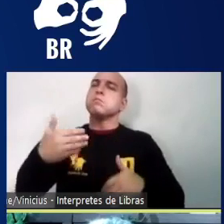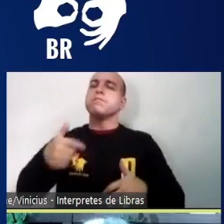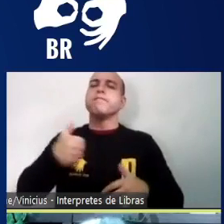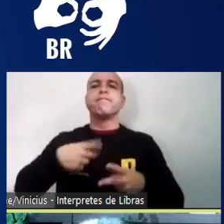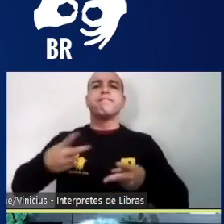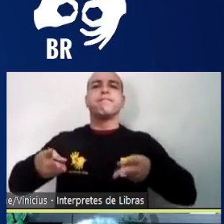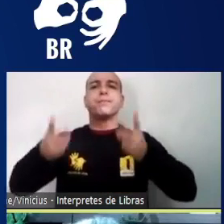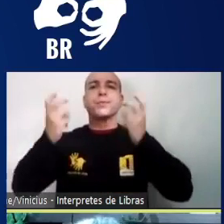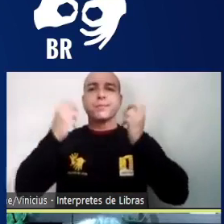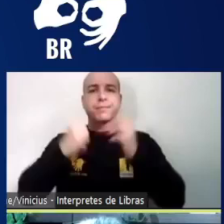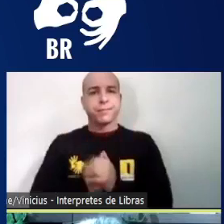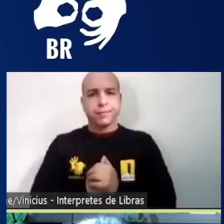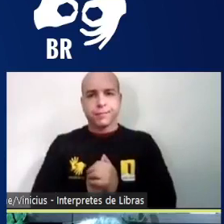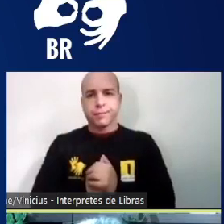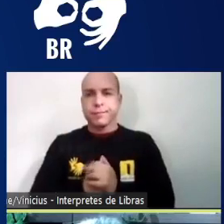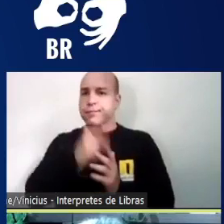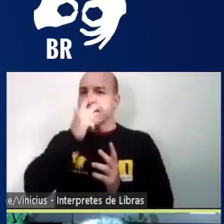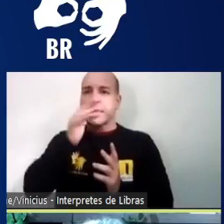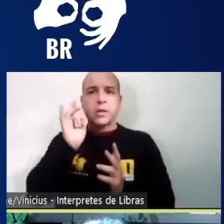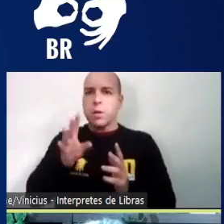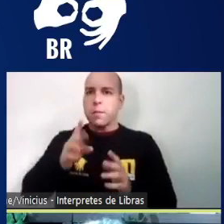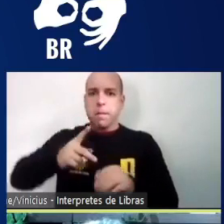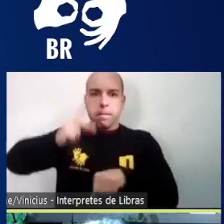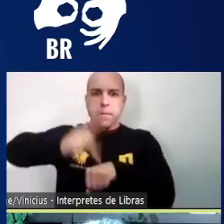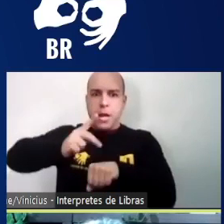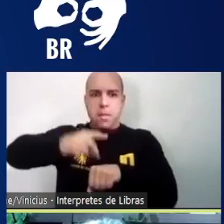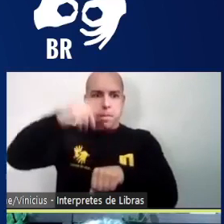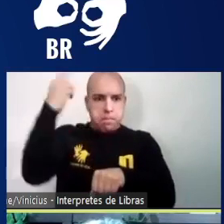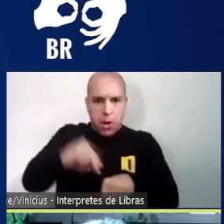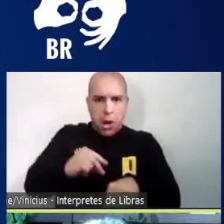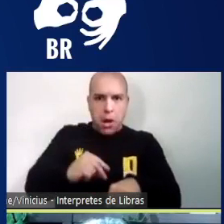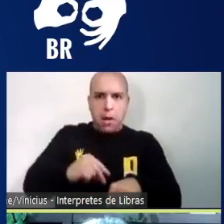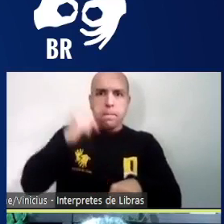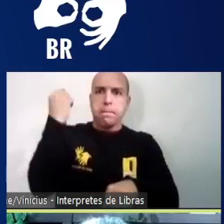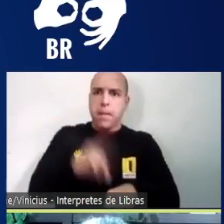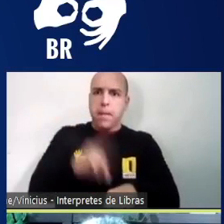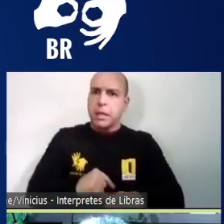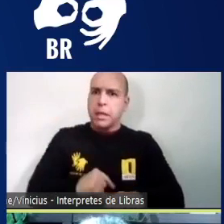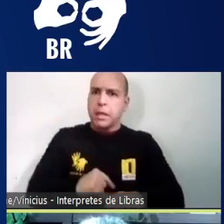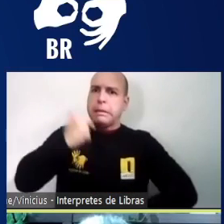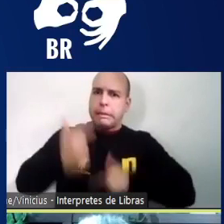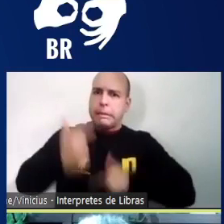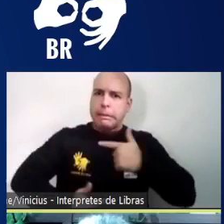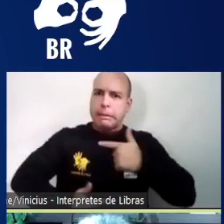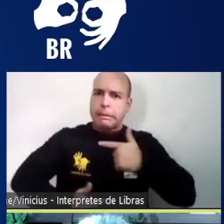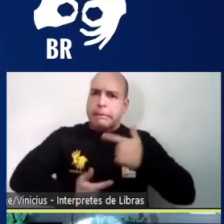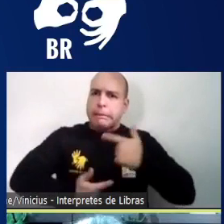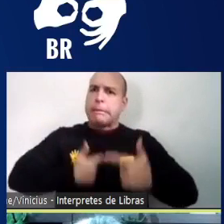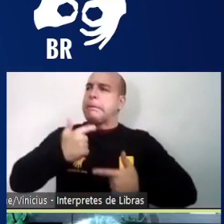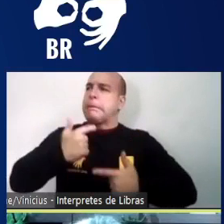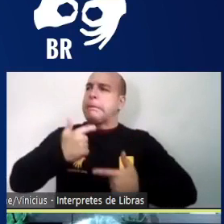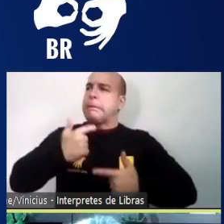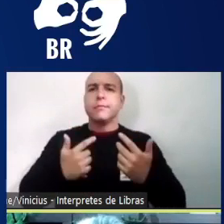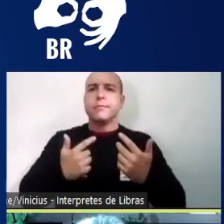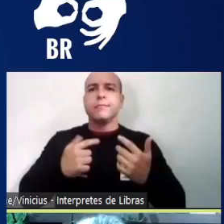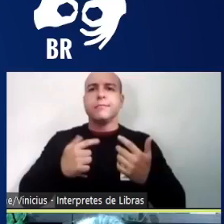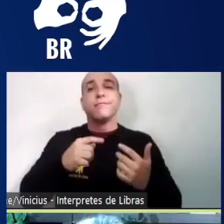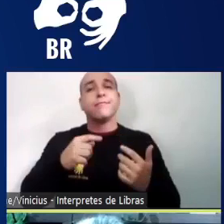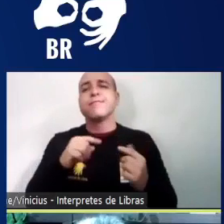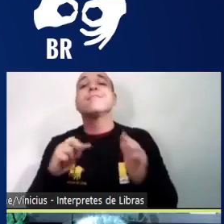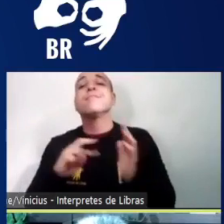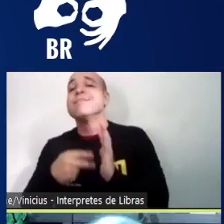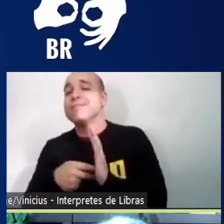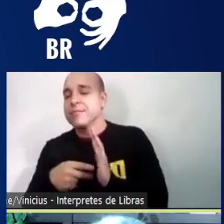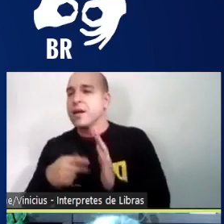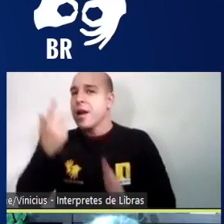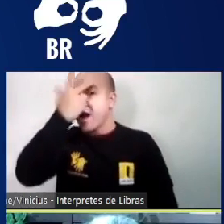somente quebrando pedras, fazendo o convencimento das pessoas em